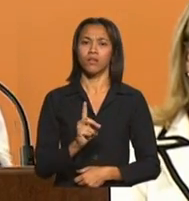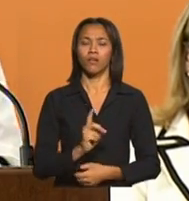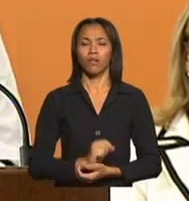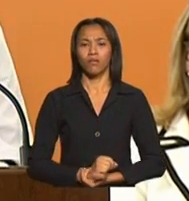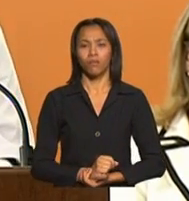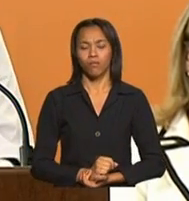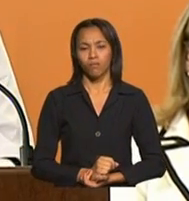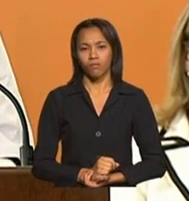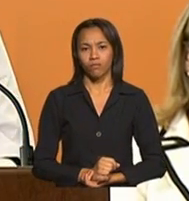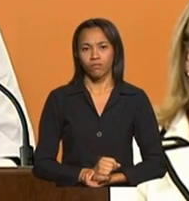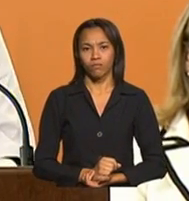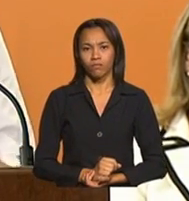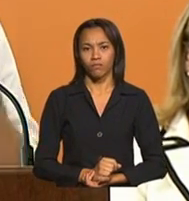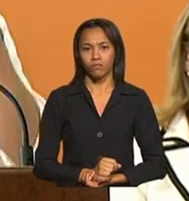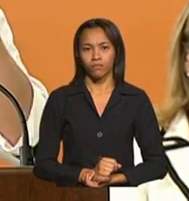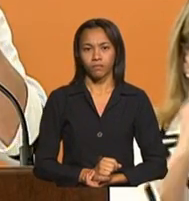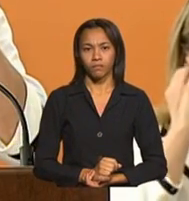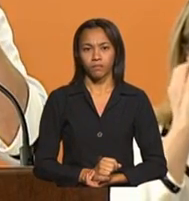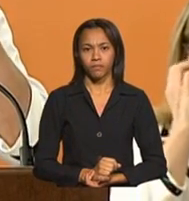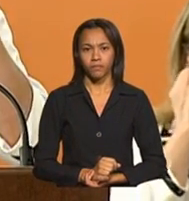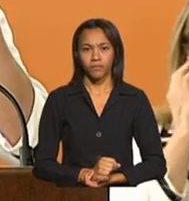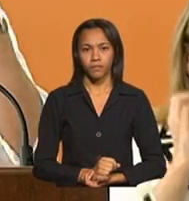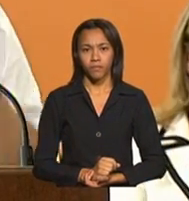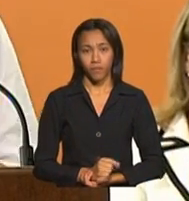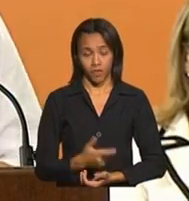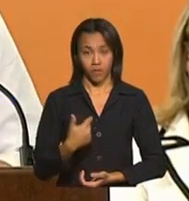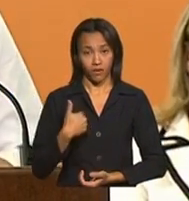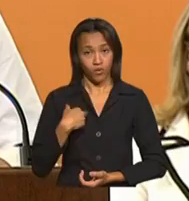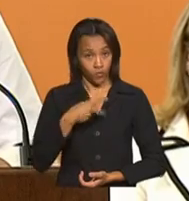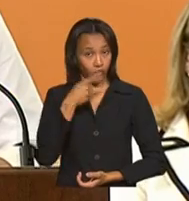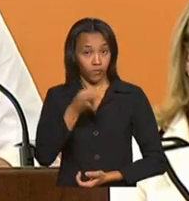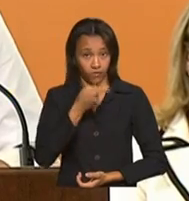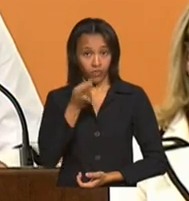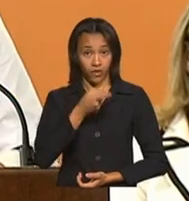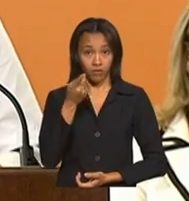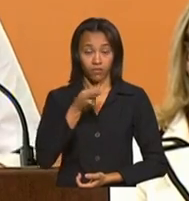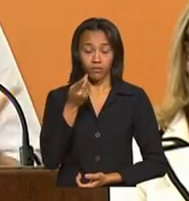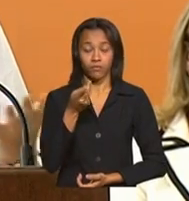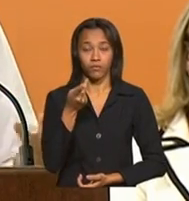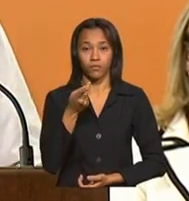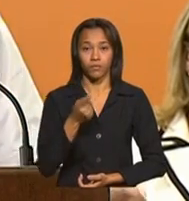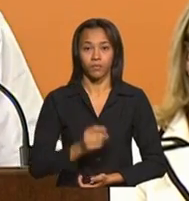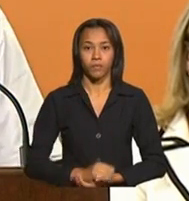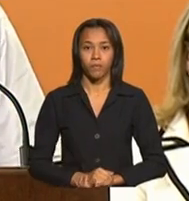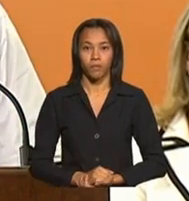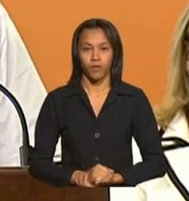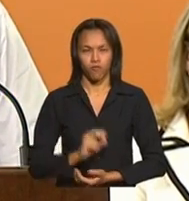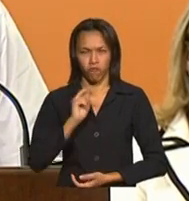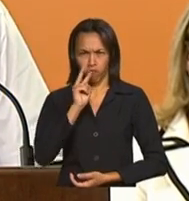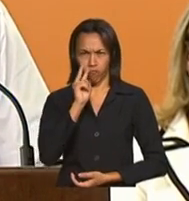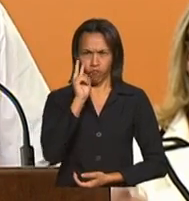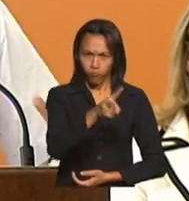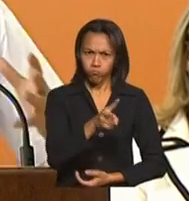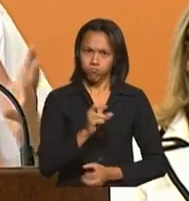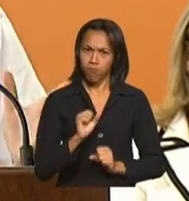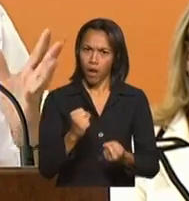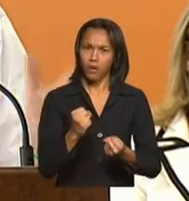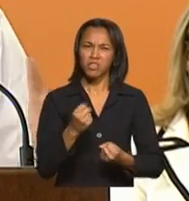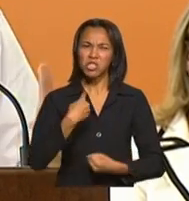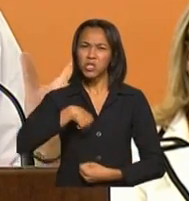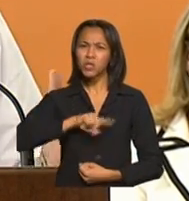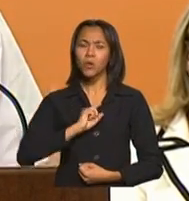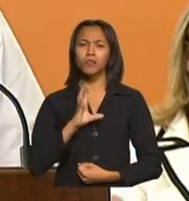não seja, eu diria, de uma forma meio forte, não